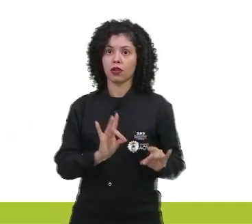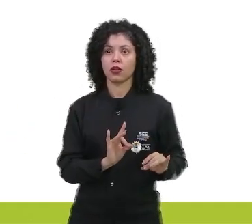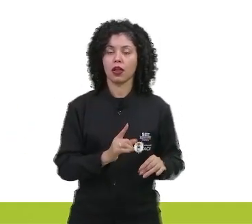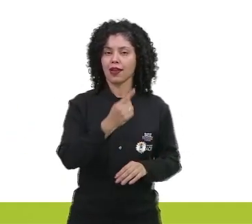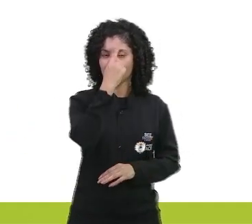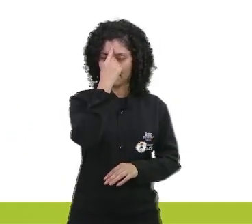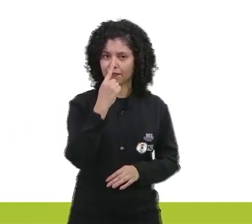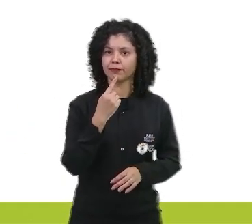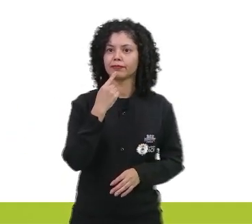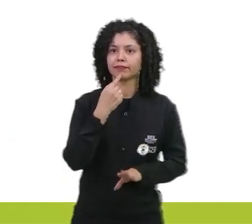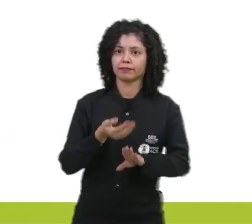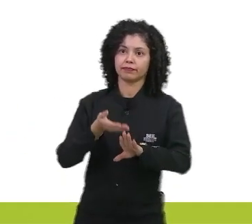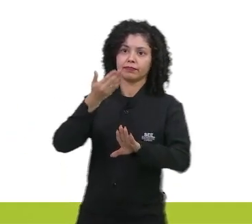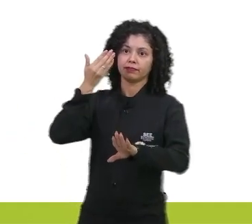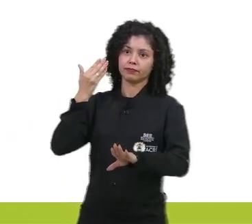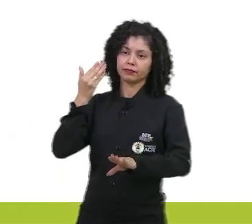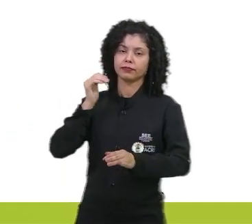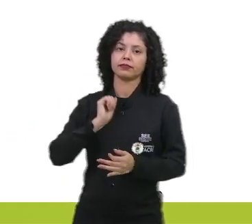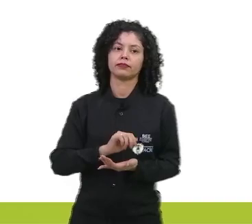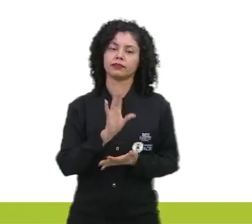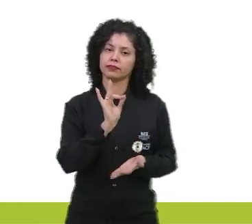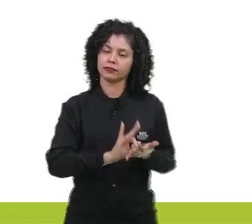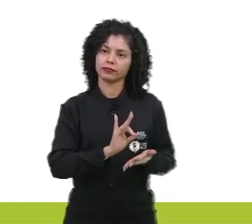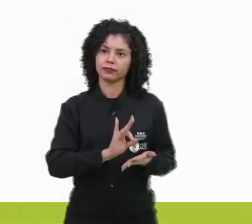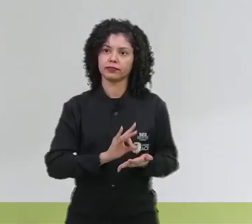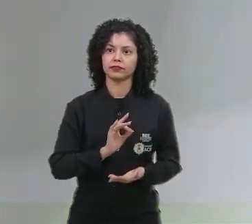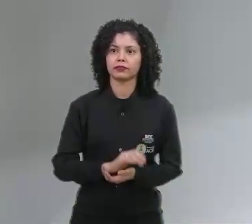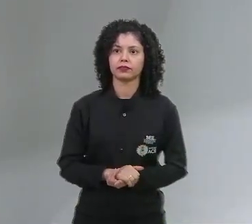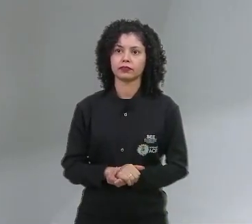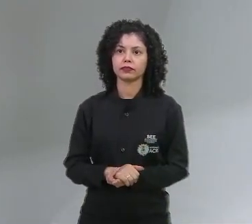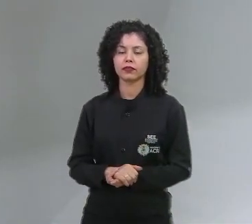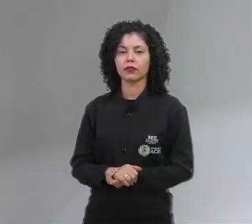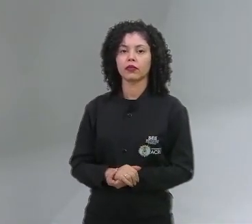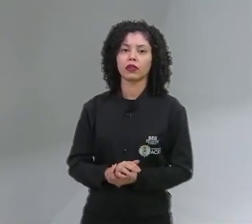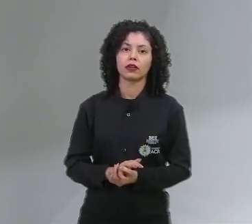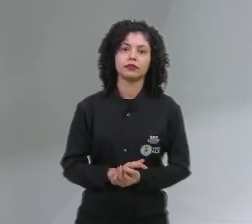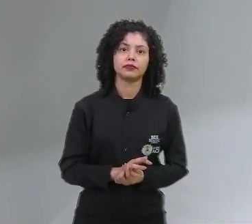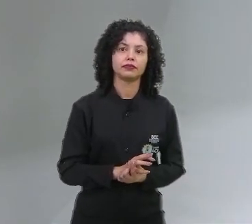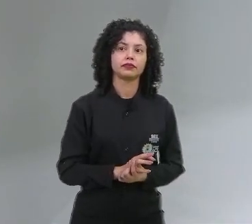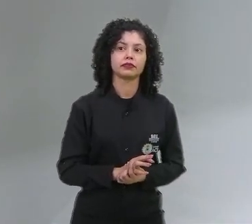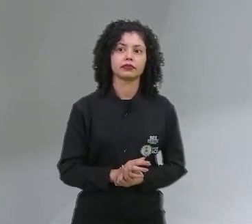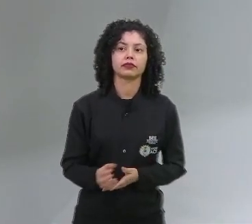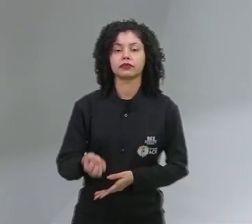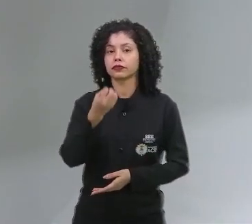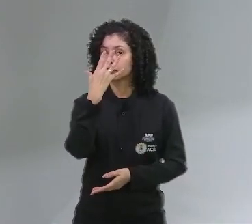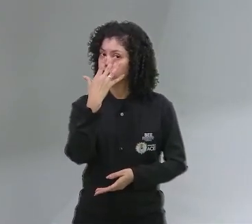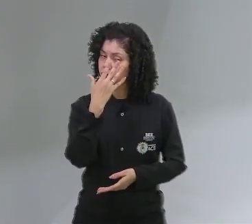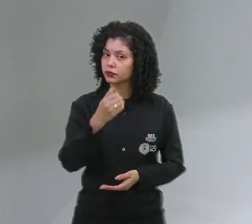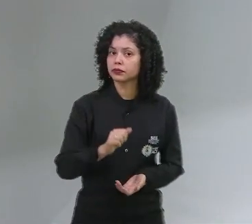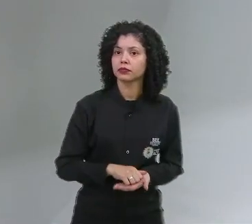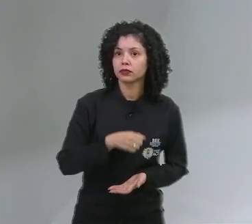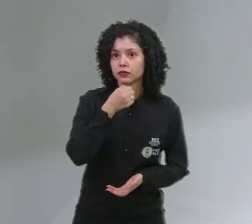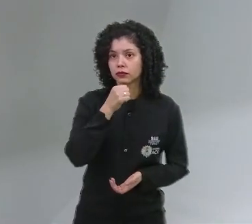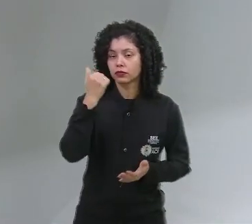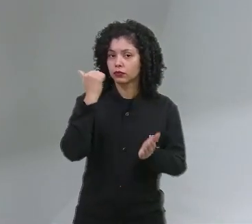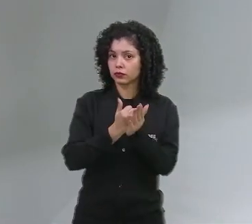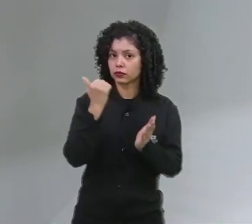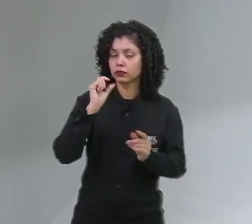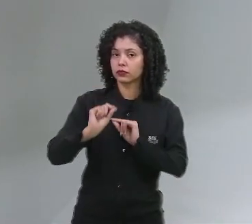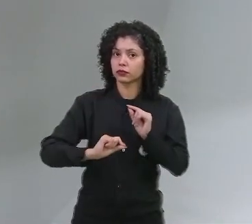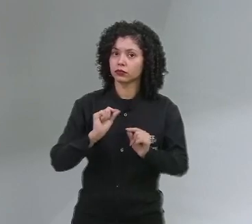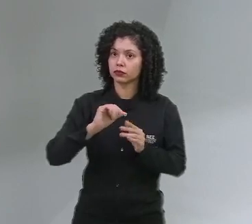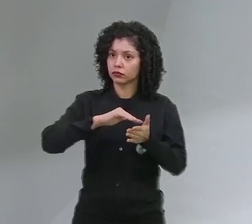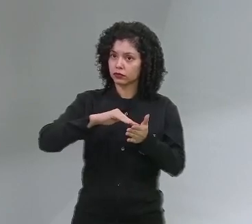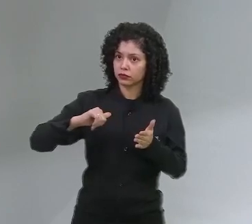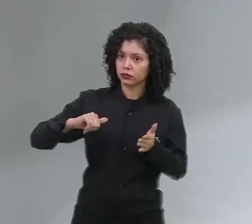de imagens que retratam a realidade. Então, a fotografia documental, ela tem esse poder de